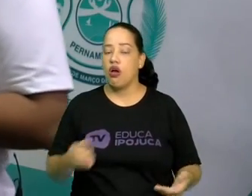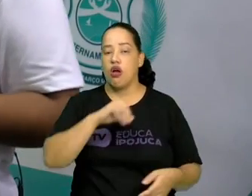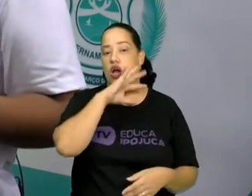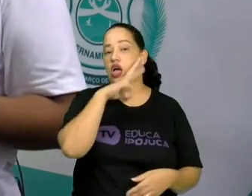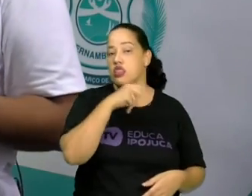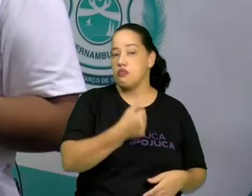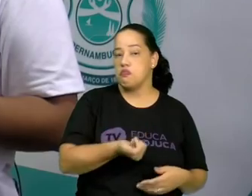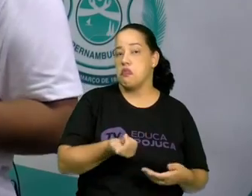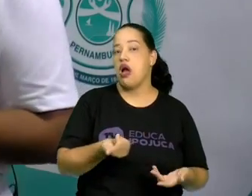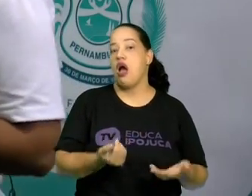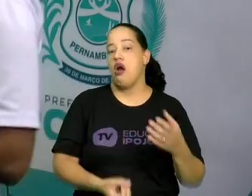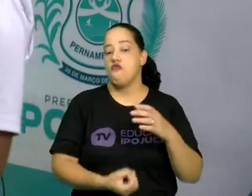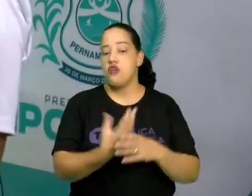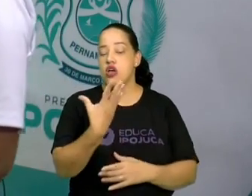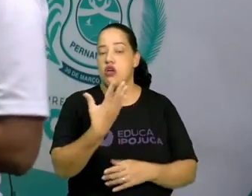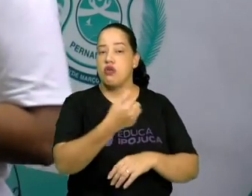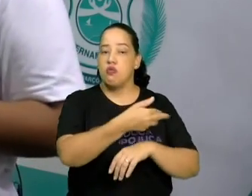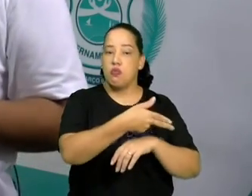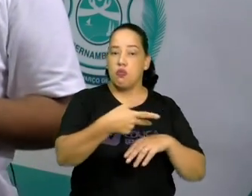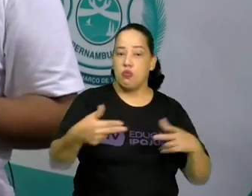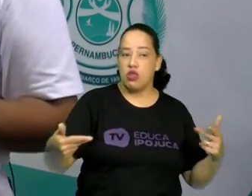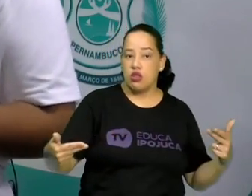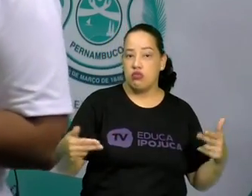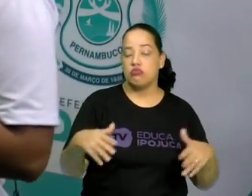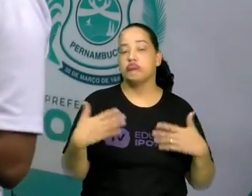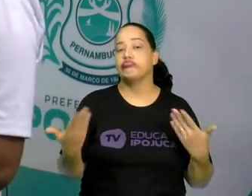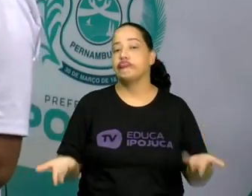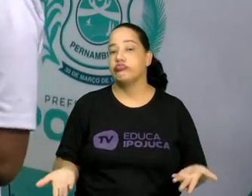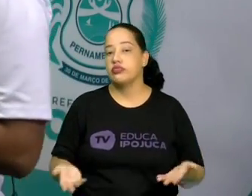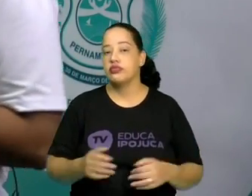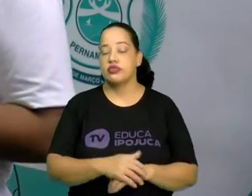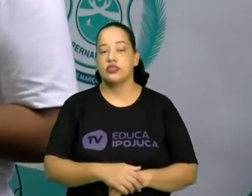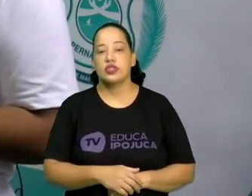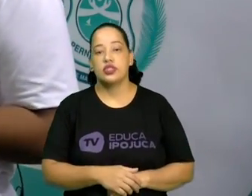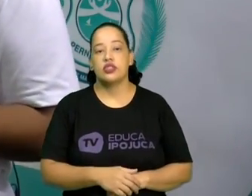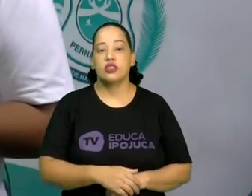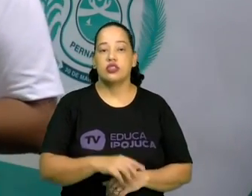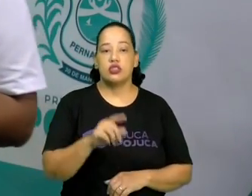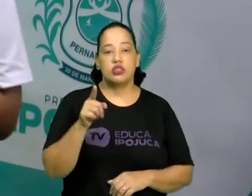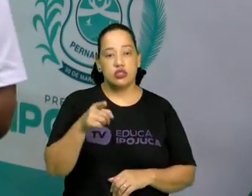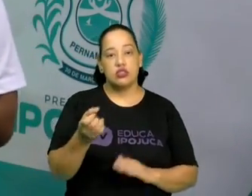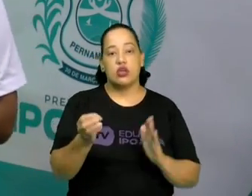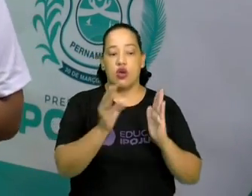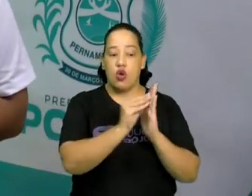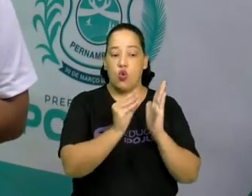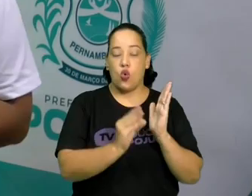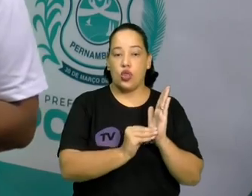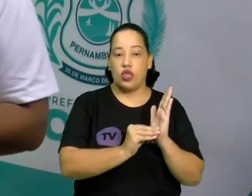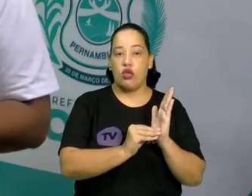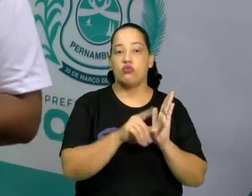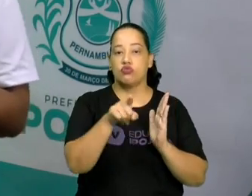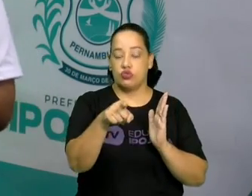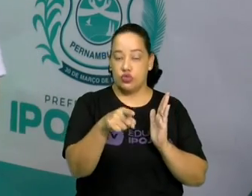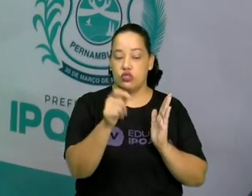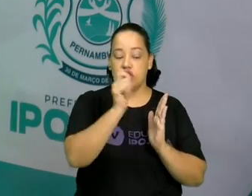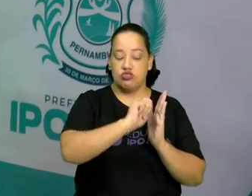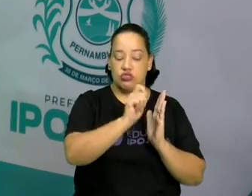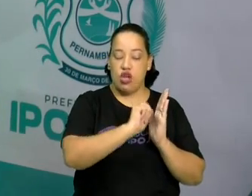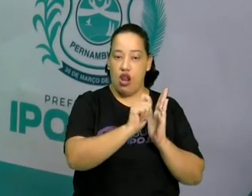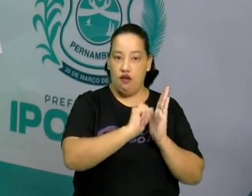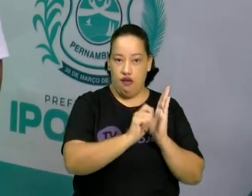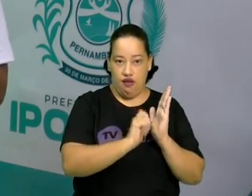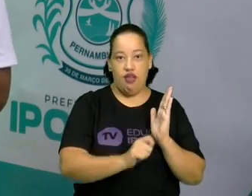Animal, vegetal ou mineral? E aí esse conteúdozinho aqui do desafio você coloca no seu caderno para ficar